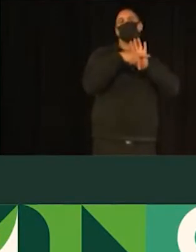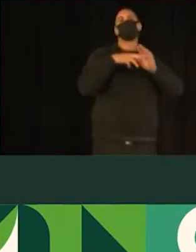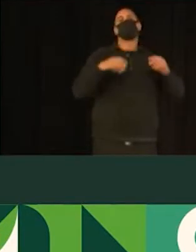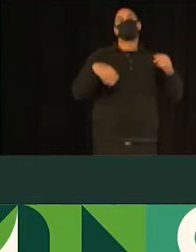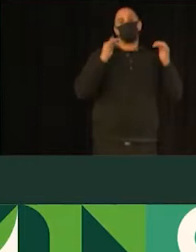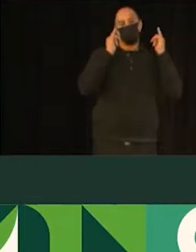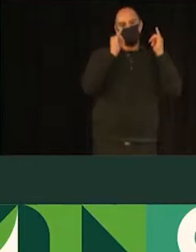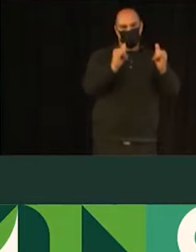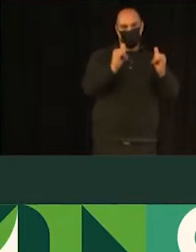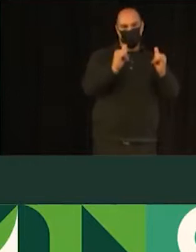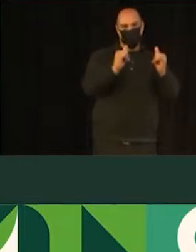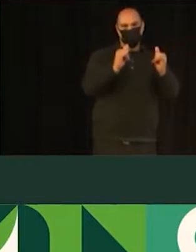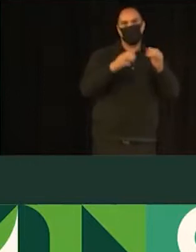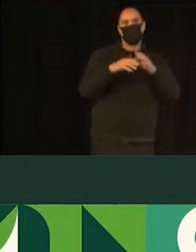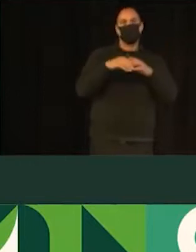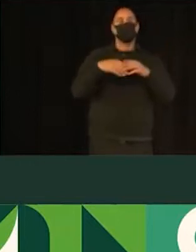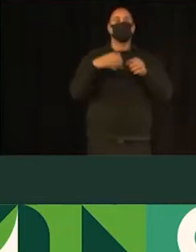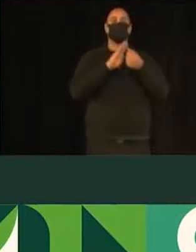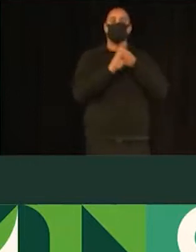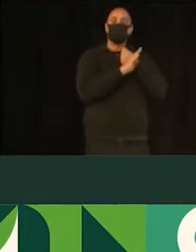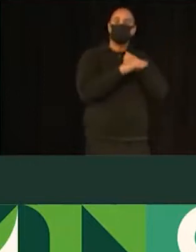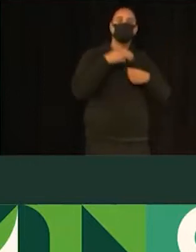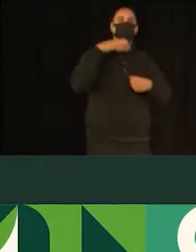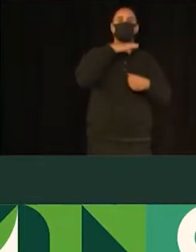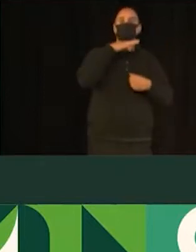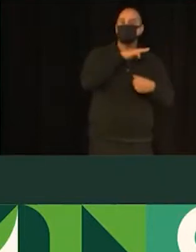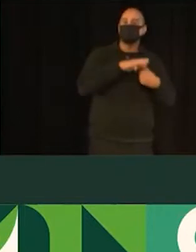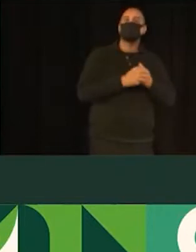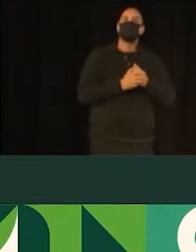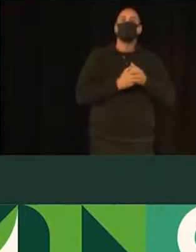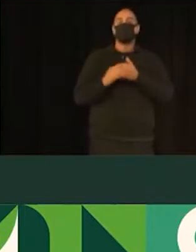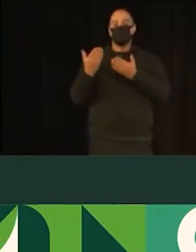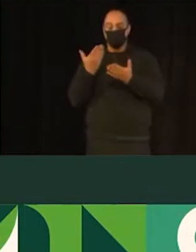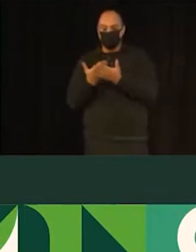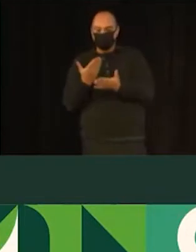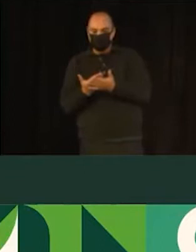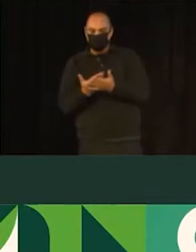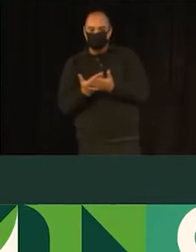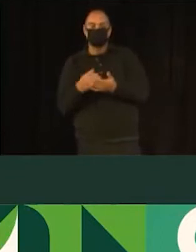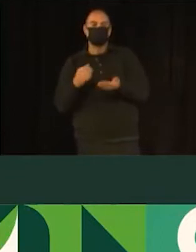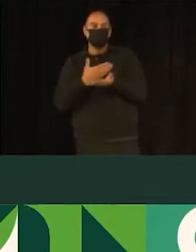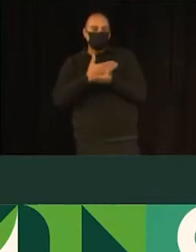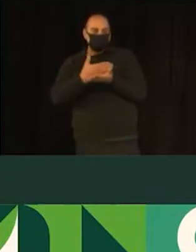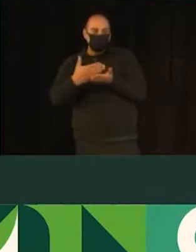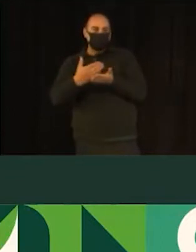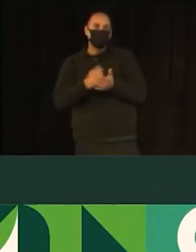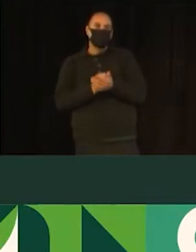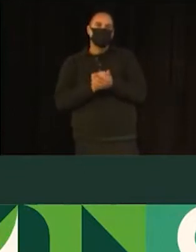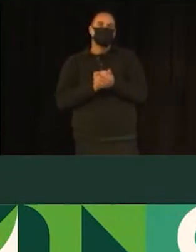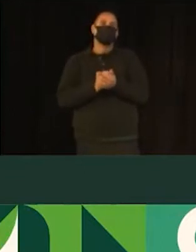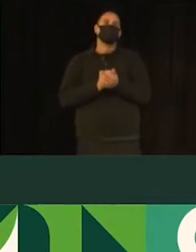Na época, os estudos apontaram, então, que seria inviável, a gente teria obras